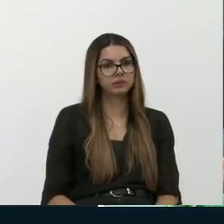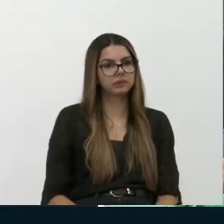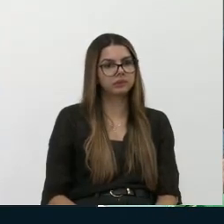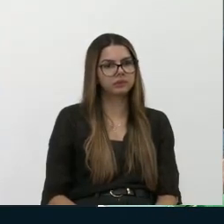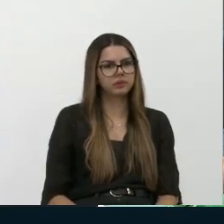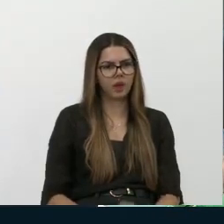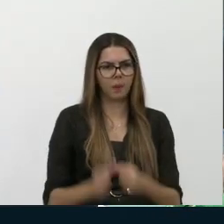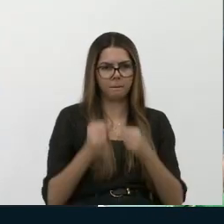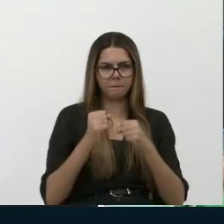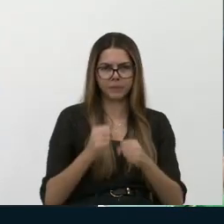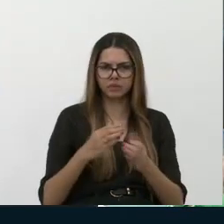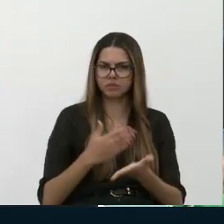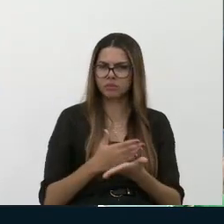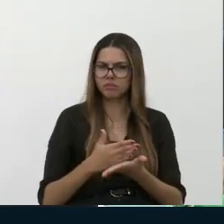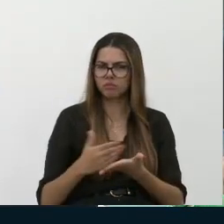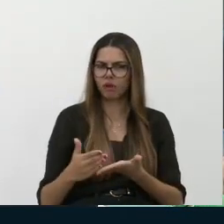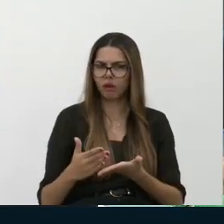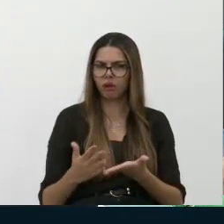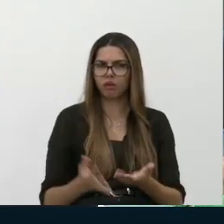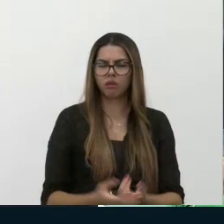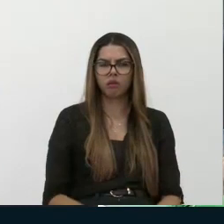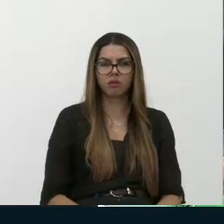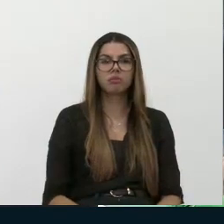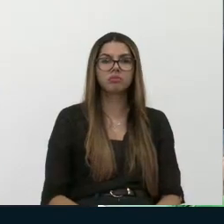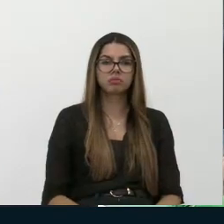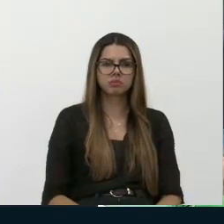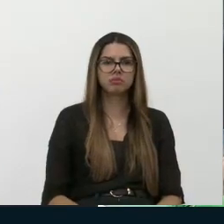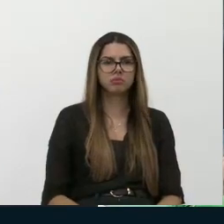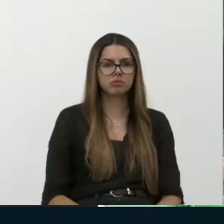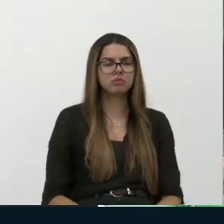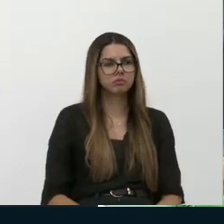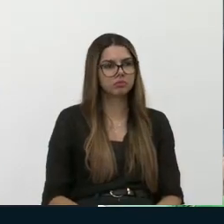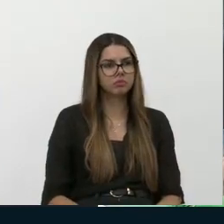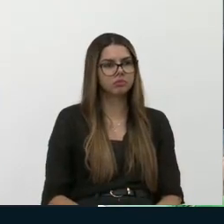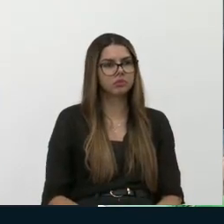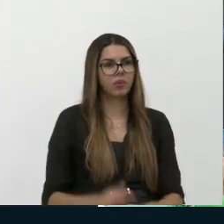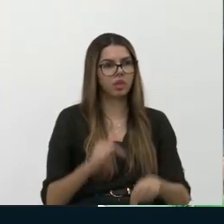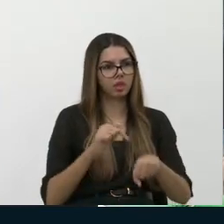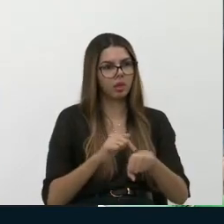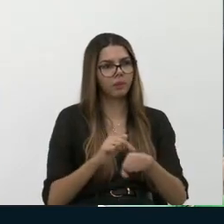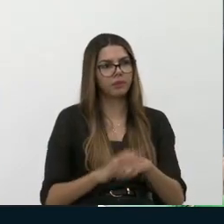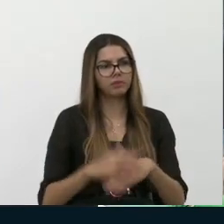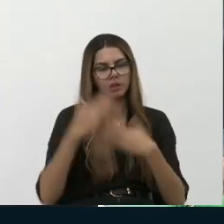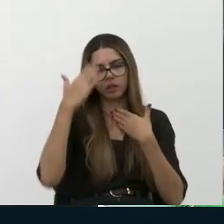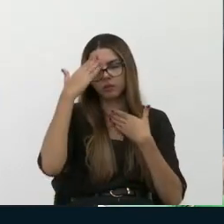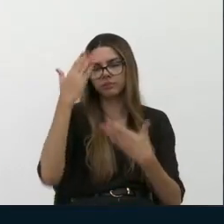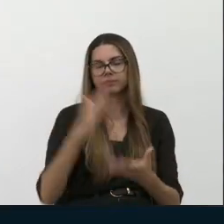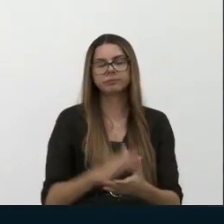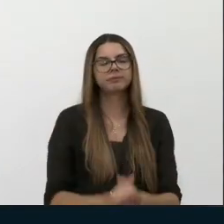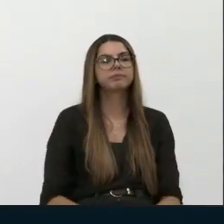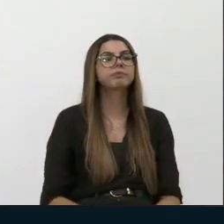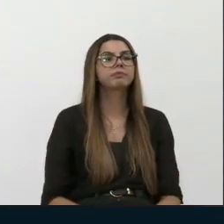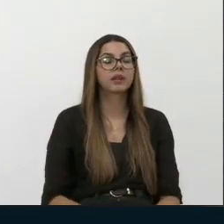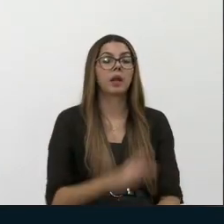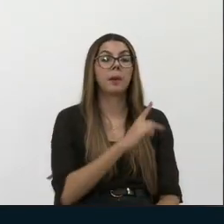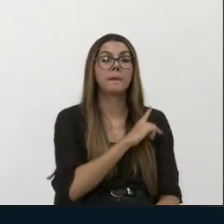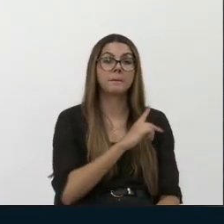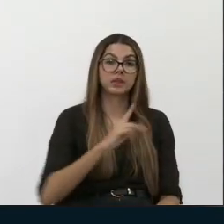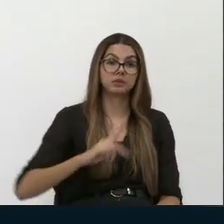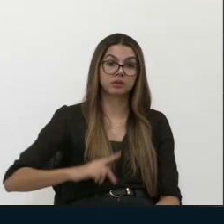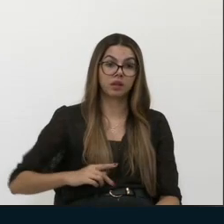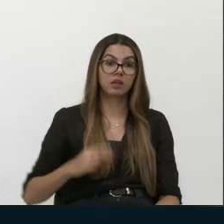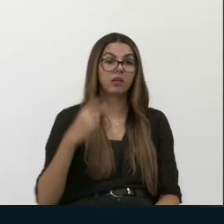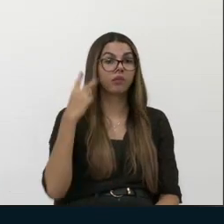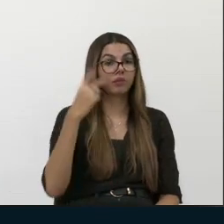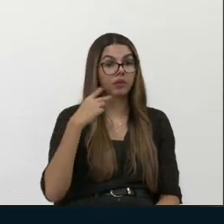Posso continuar, senhor presidente? Por favor, vereador, está garantido o tempo. Obrigado. Senhor presidente, senhores vereadores, eu